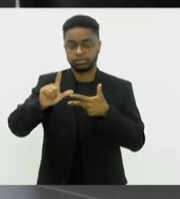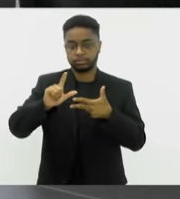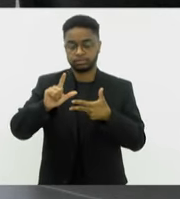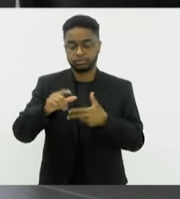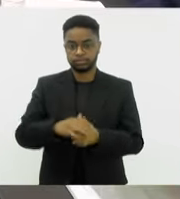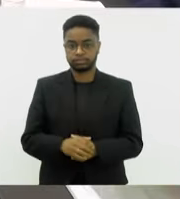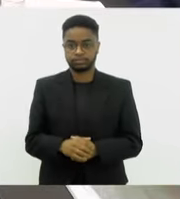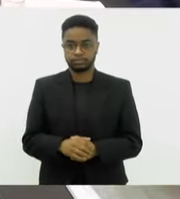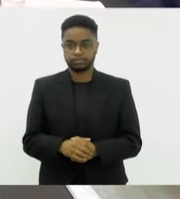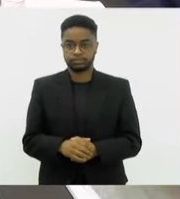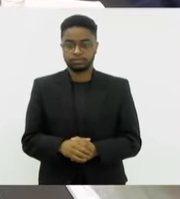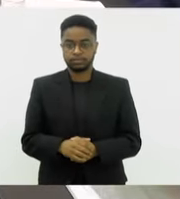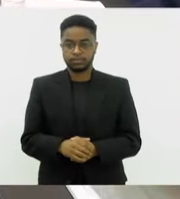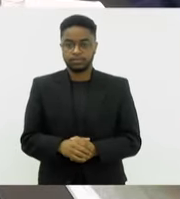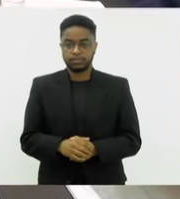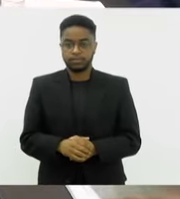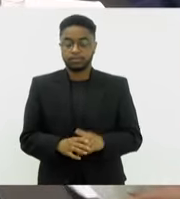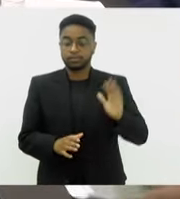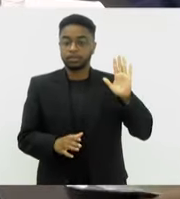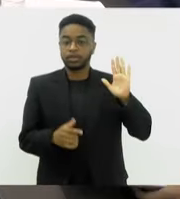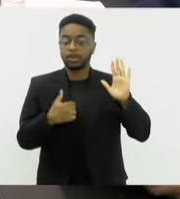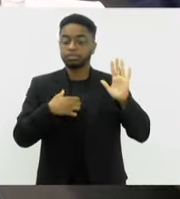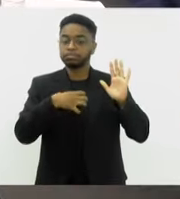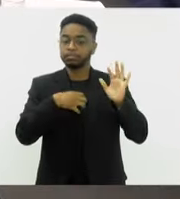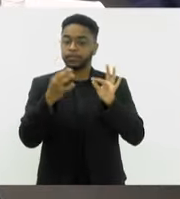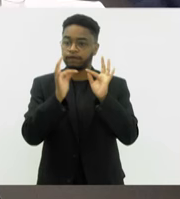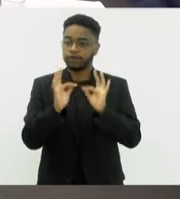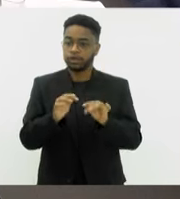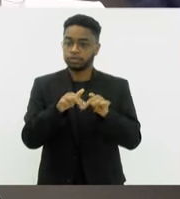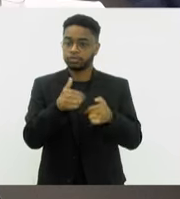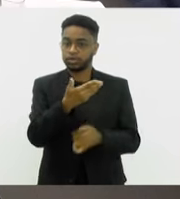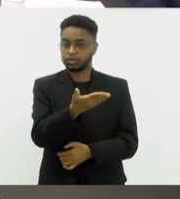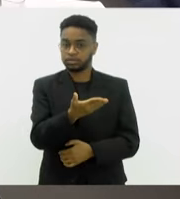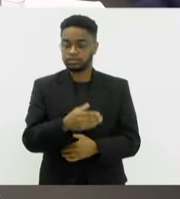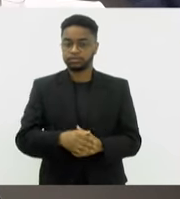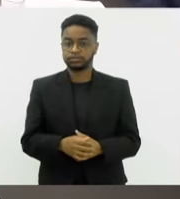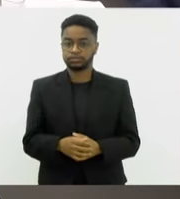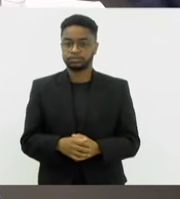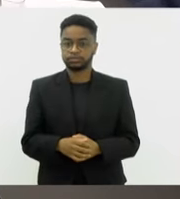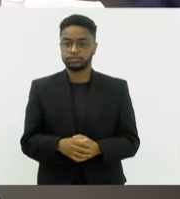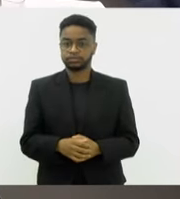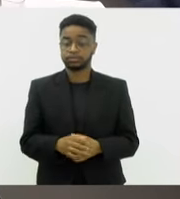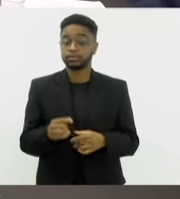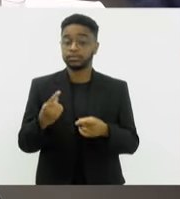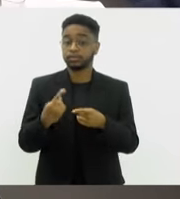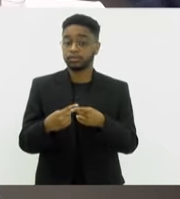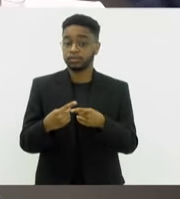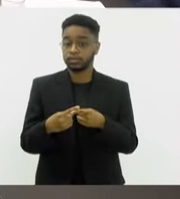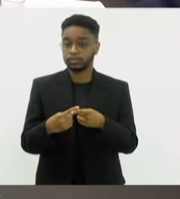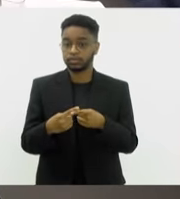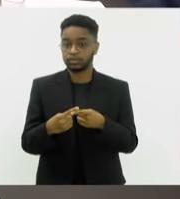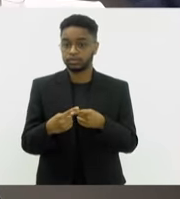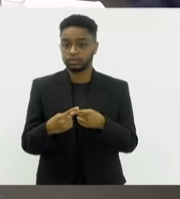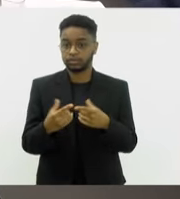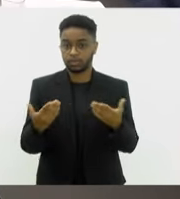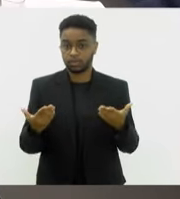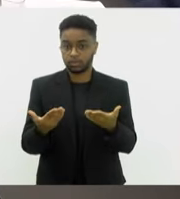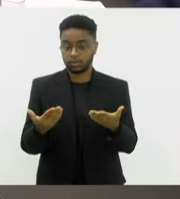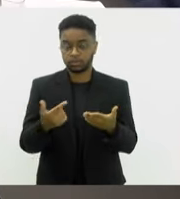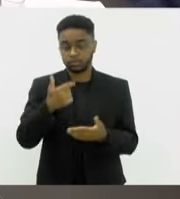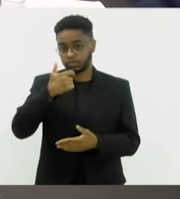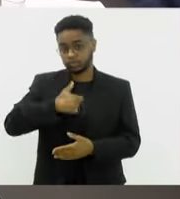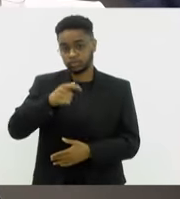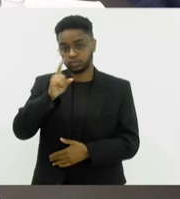Luiz Paulo. Eu fico feliz por Vossa Excelência, porque, como hoje eu não presido